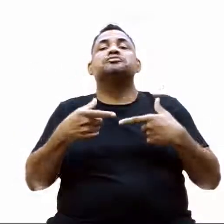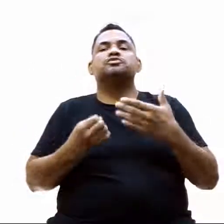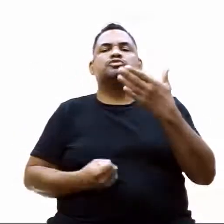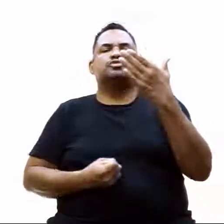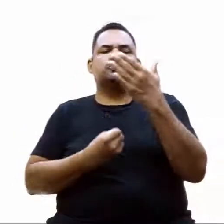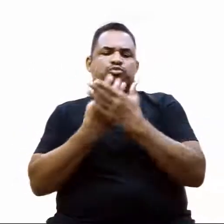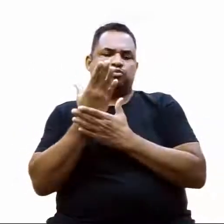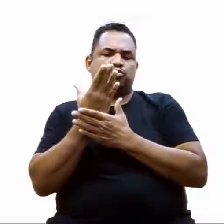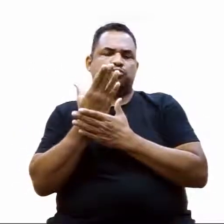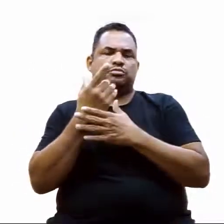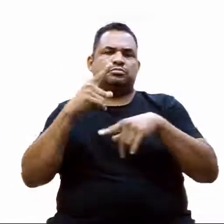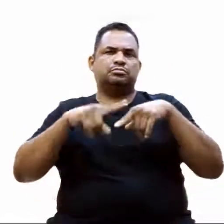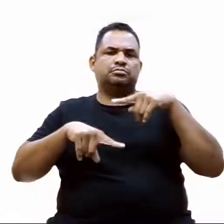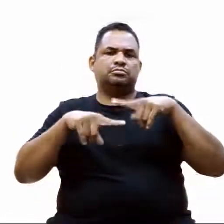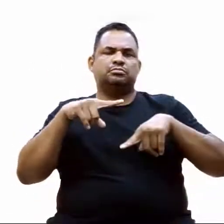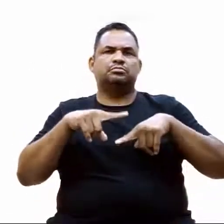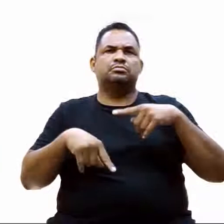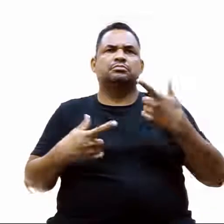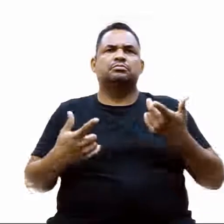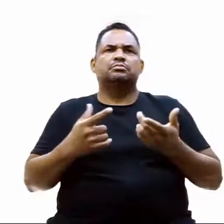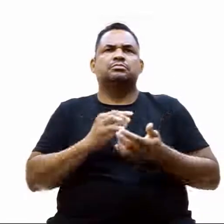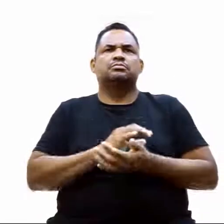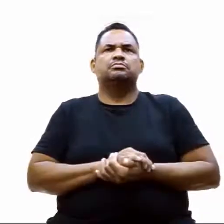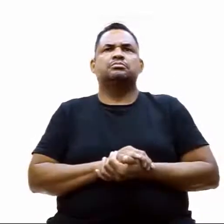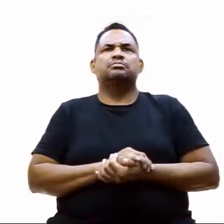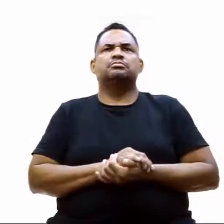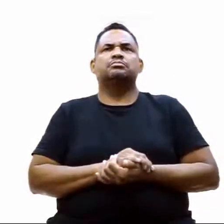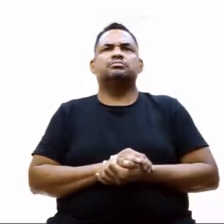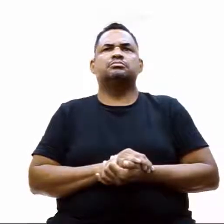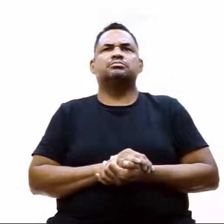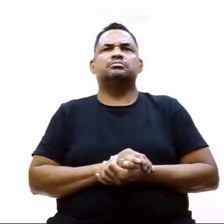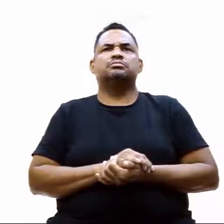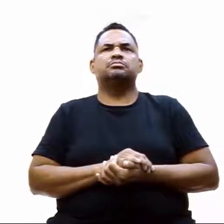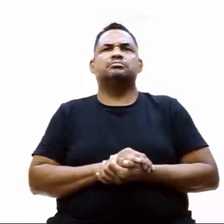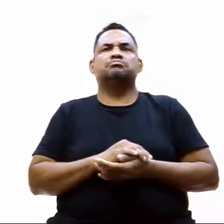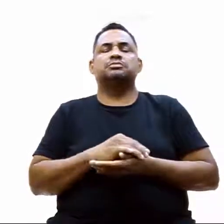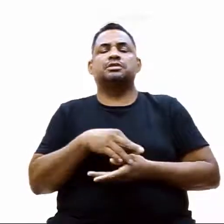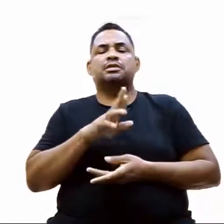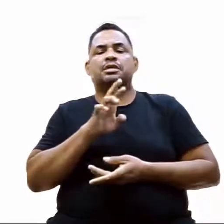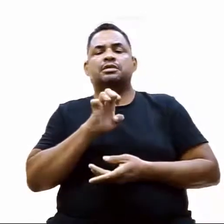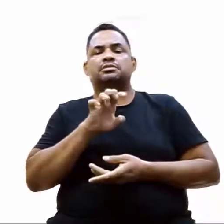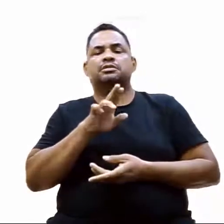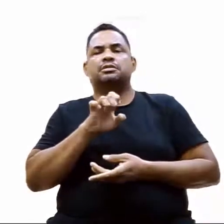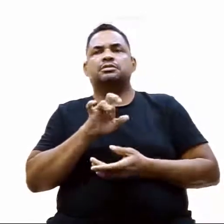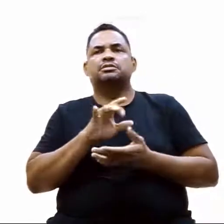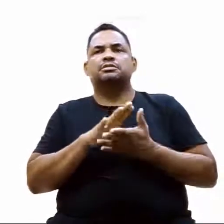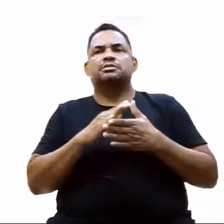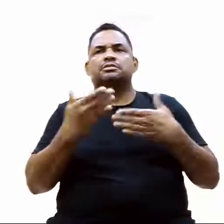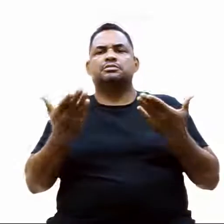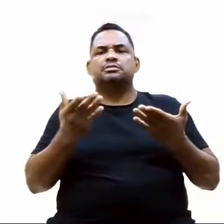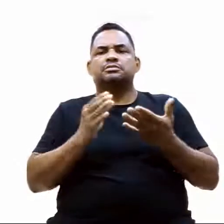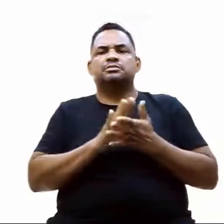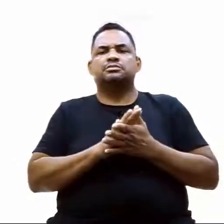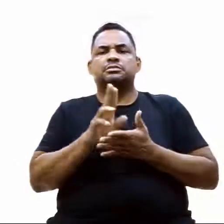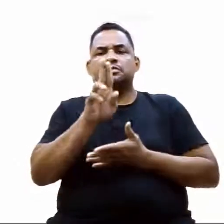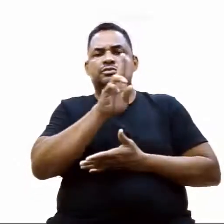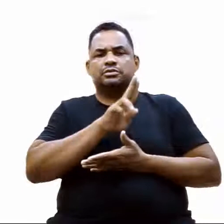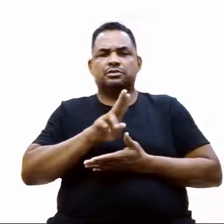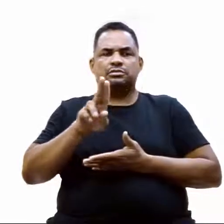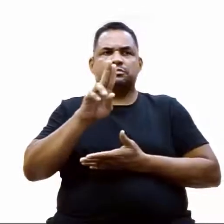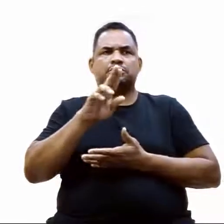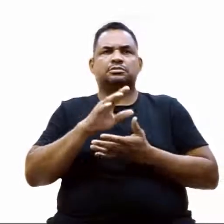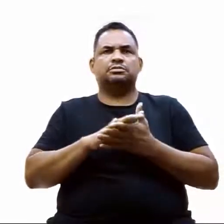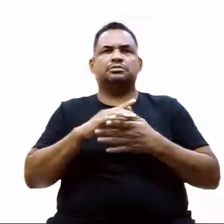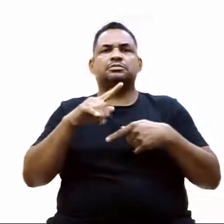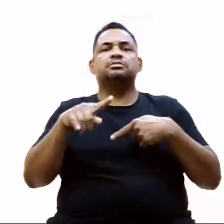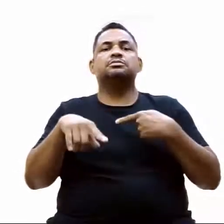dizer, os reagentes. Para onde vão os reagentes? Né? Porque os reagentes são consumidos. E de